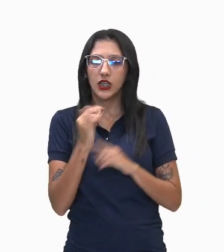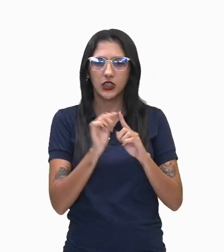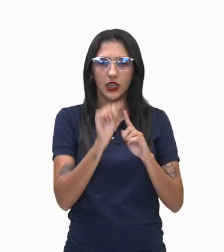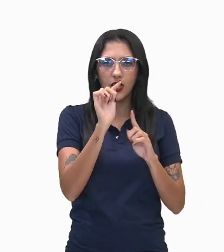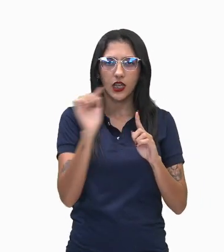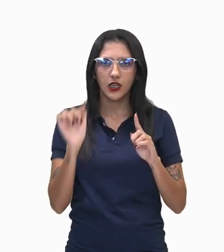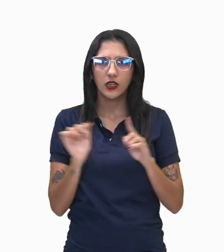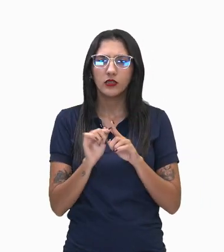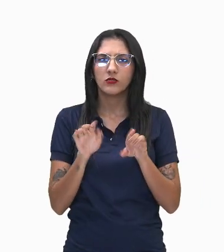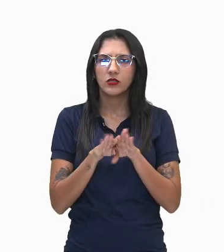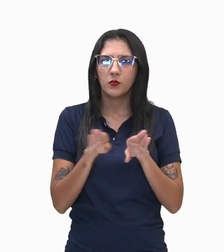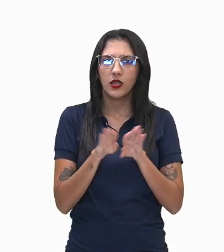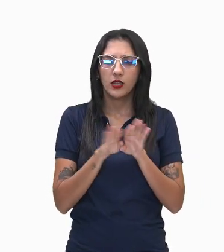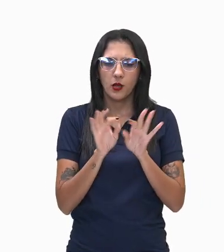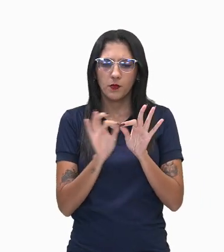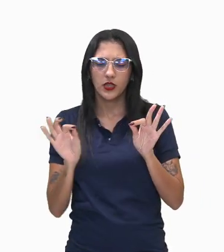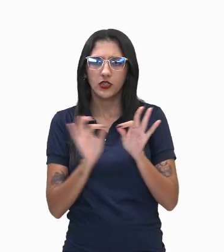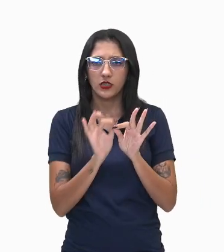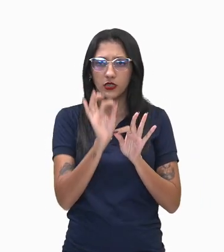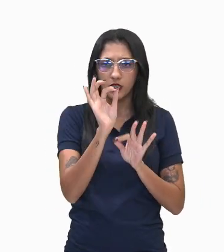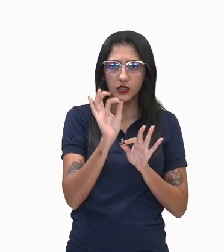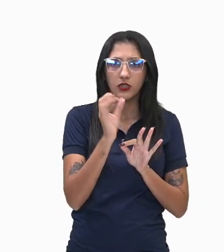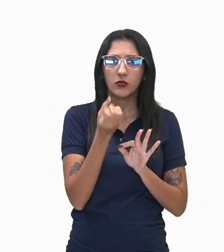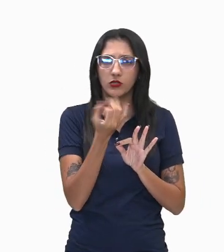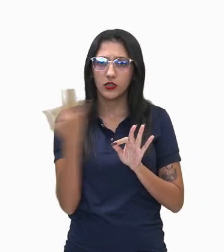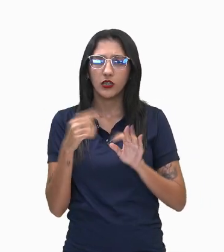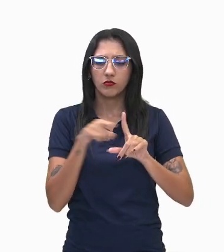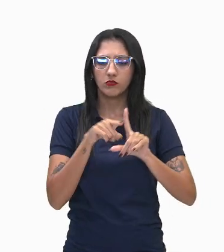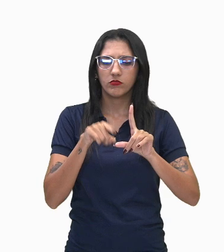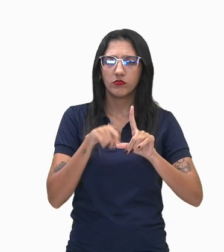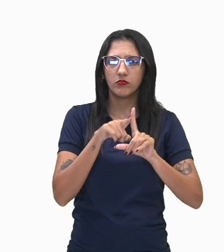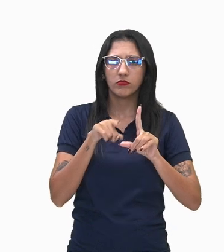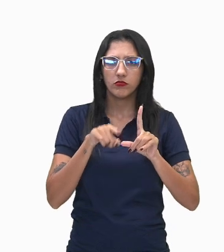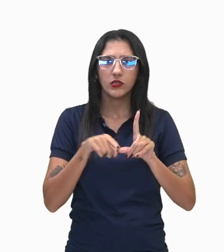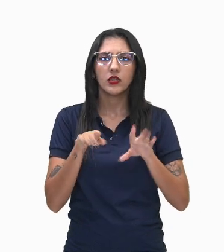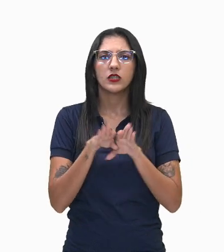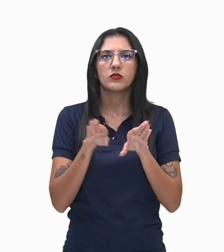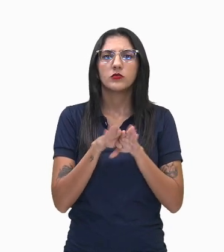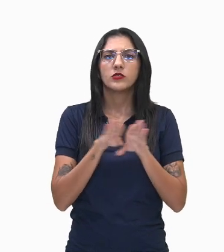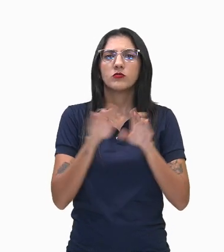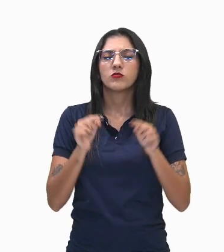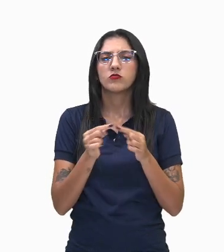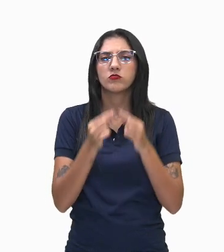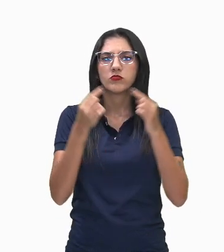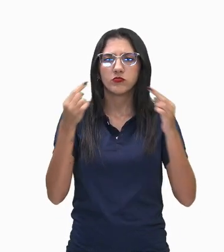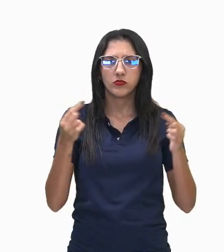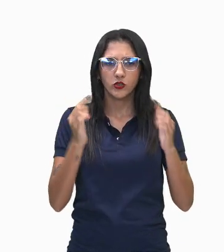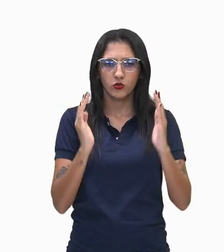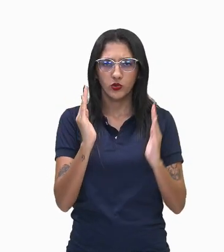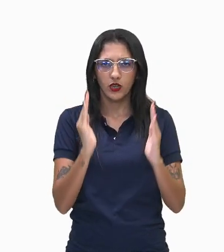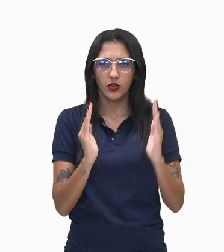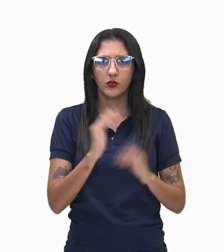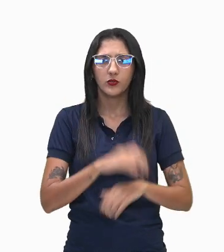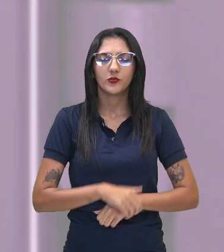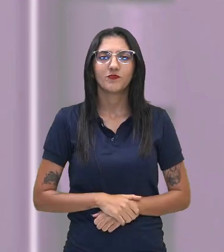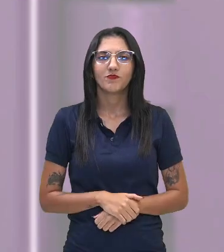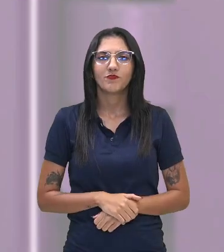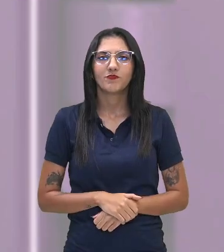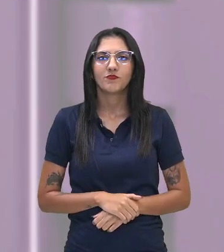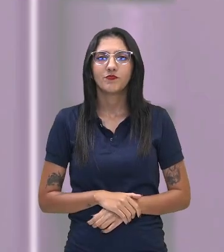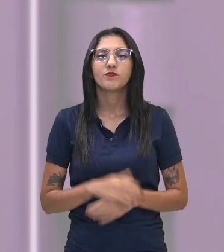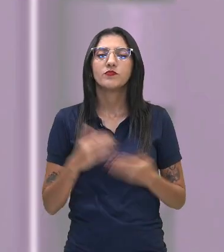a medida dos lados e ângulos e paralelismo, perpendicularismo dos lados. Vamos